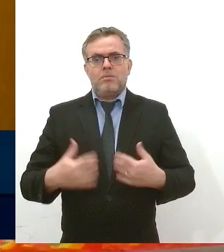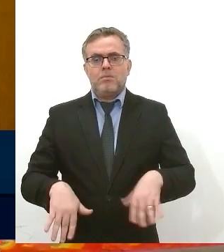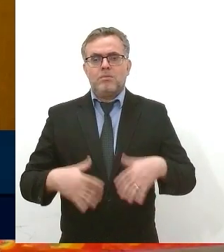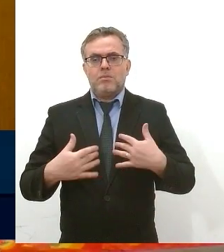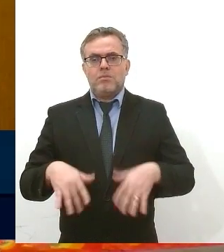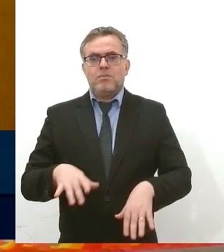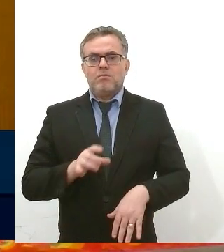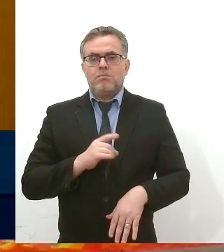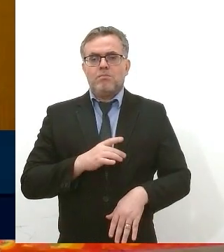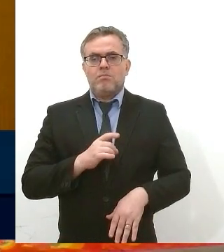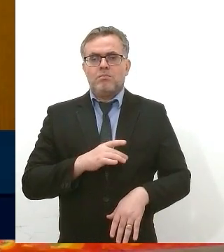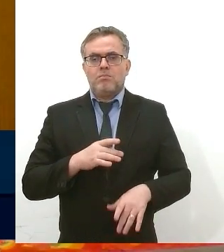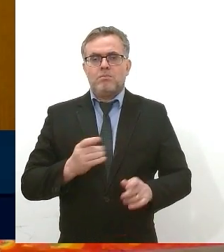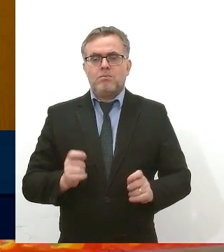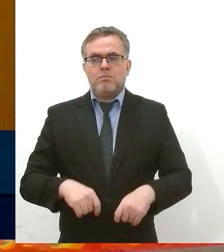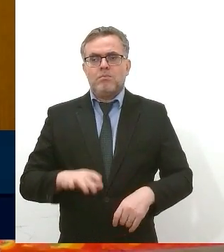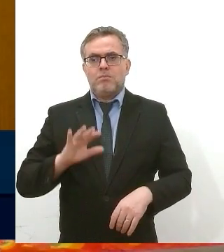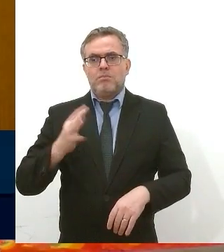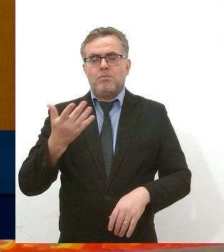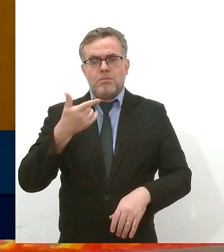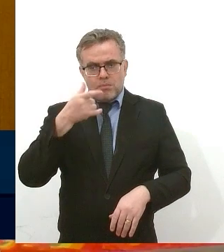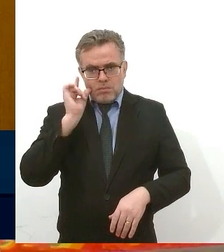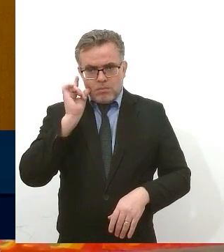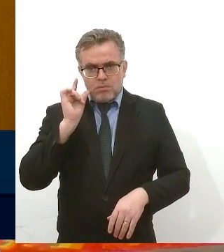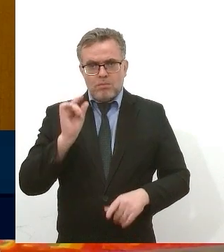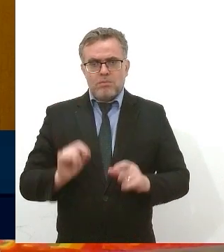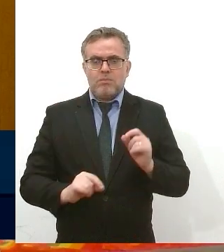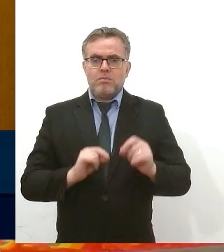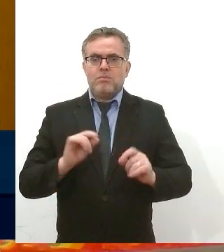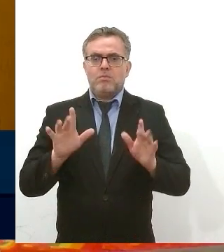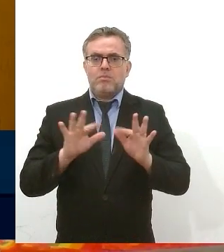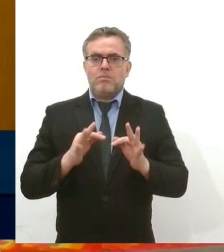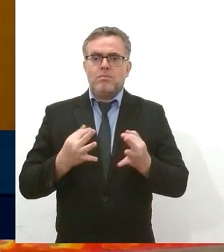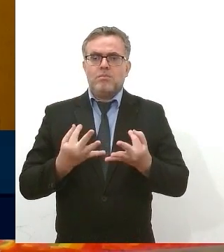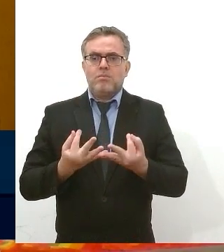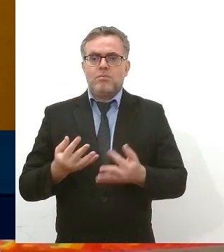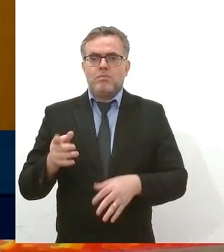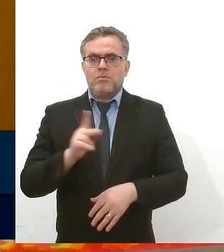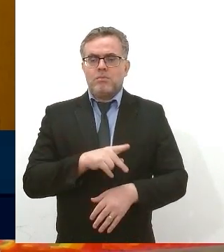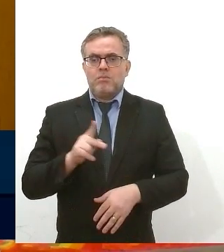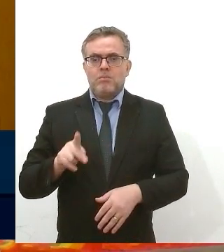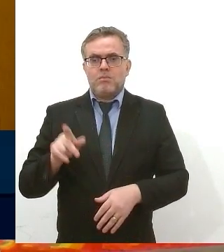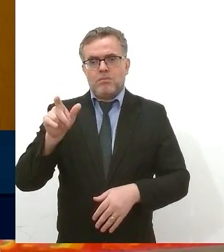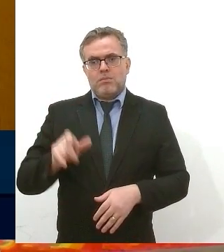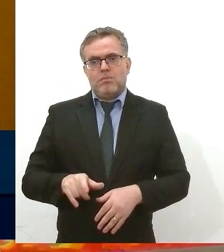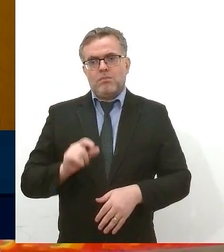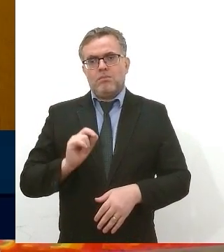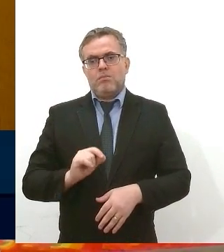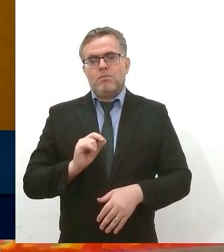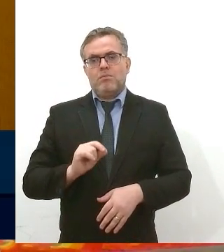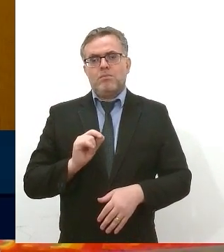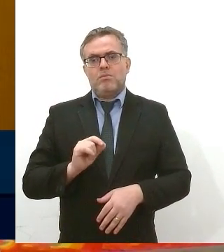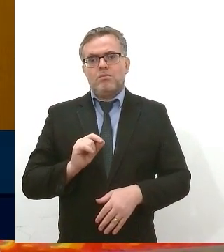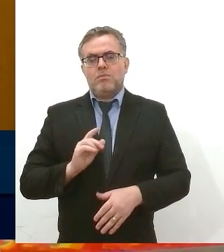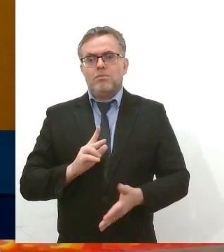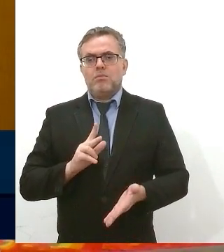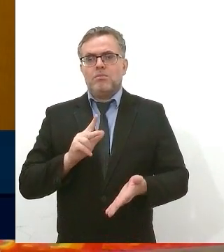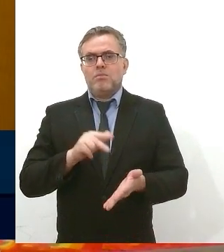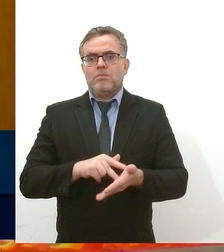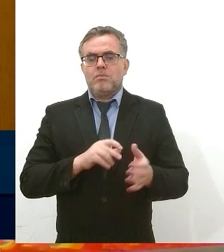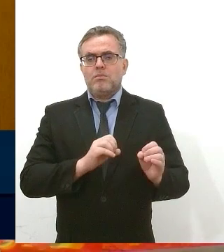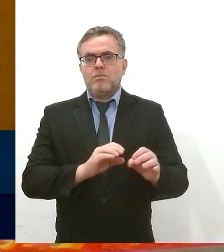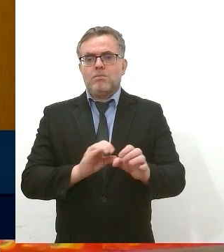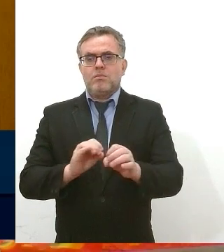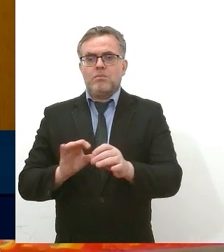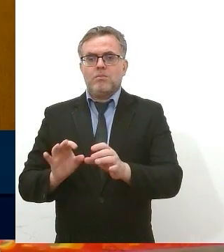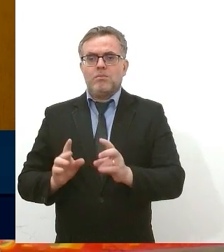ontem. Segundo a família, a professora Tomásia se dedicou a dar aulas, pois era uma